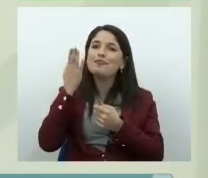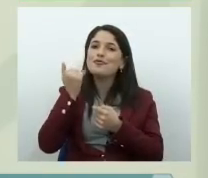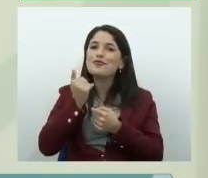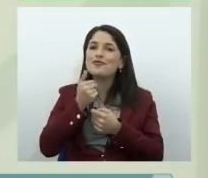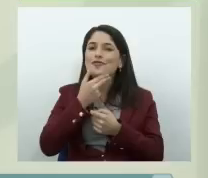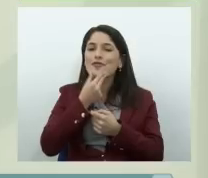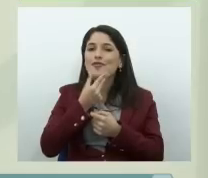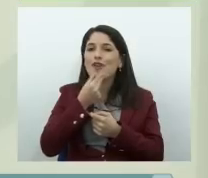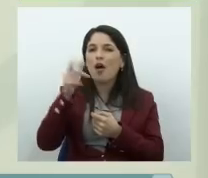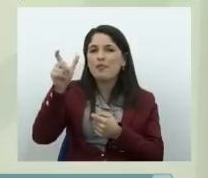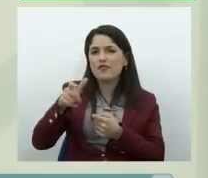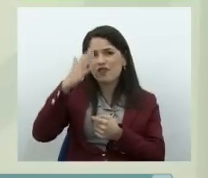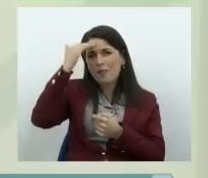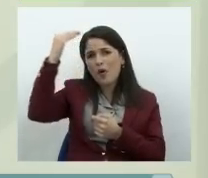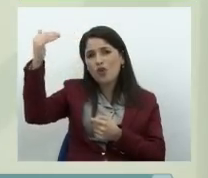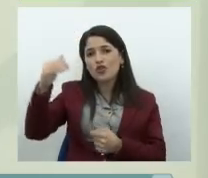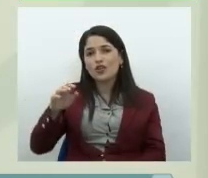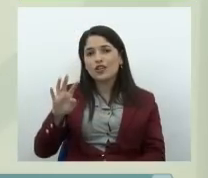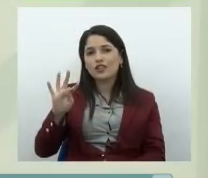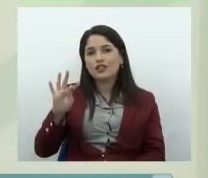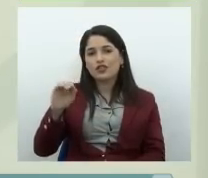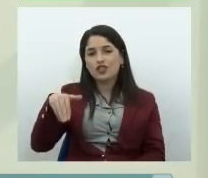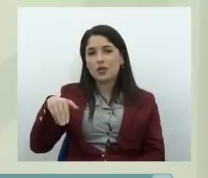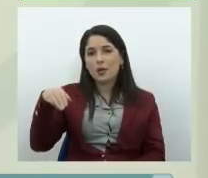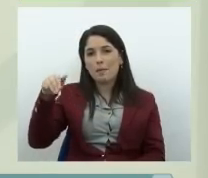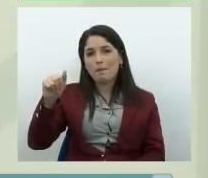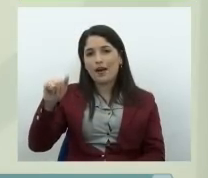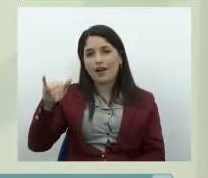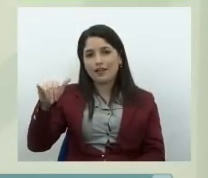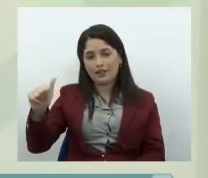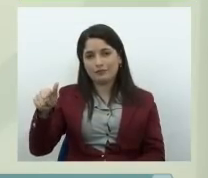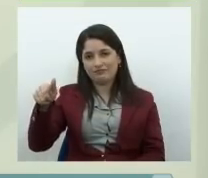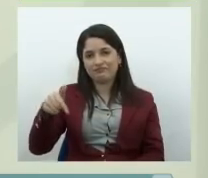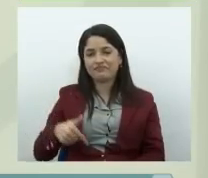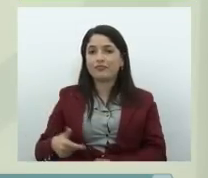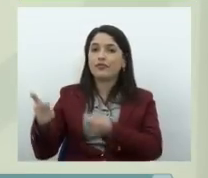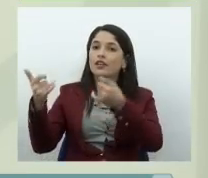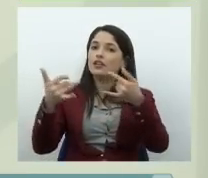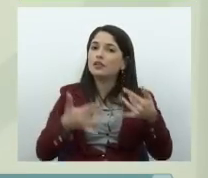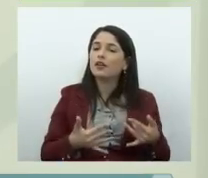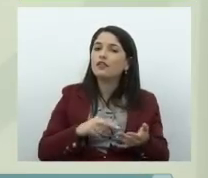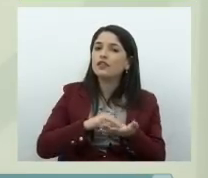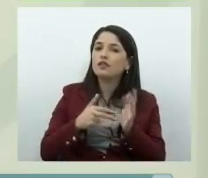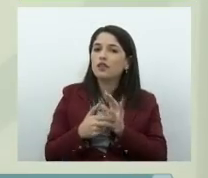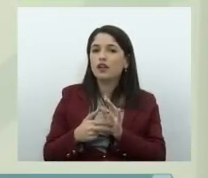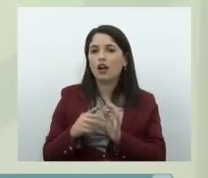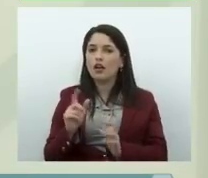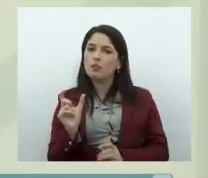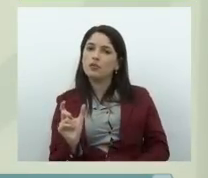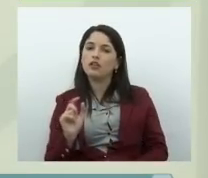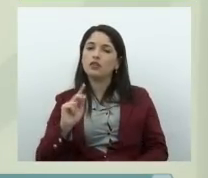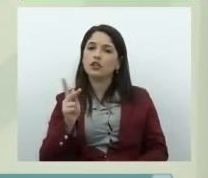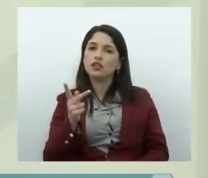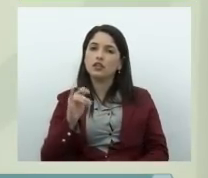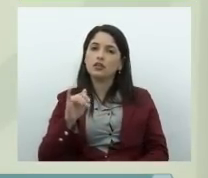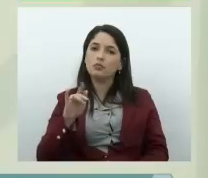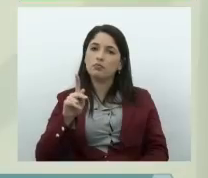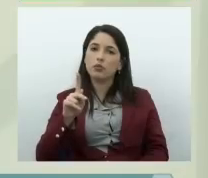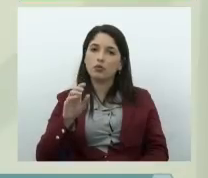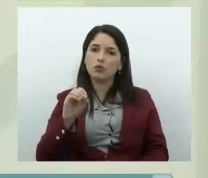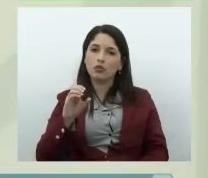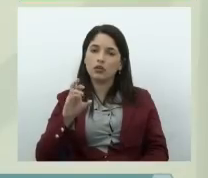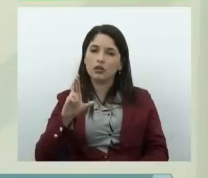dizia que a hipocrisia é a mentira da mentira. Eu fico muito